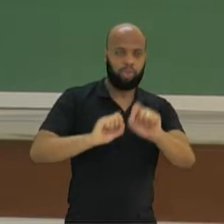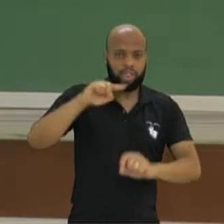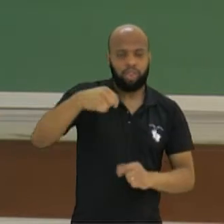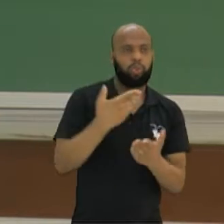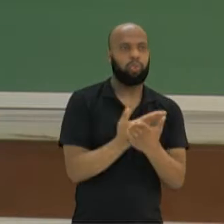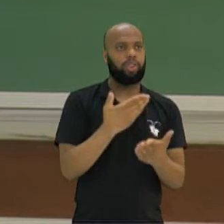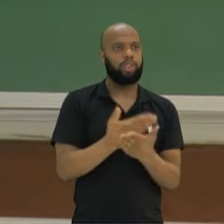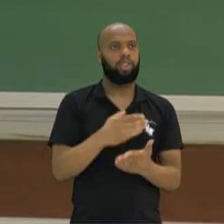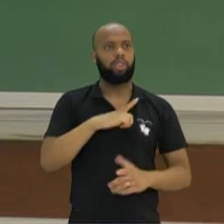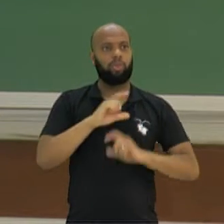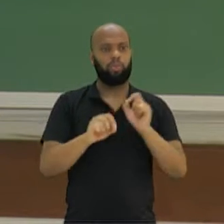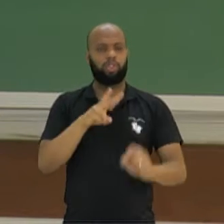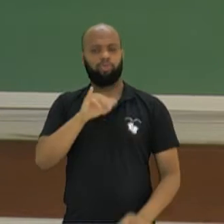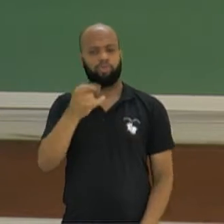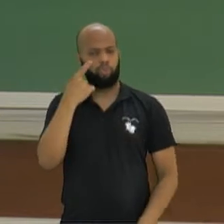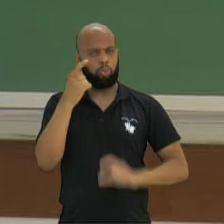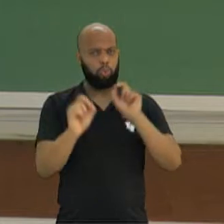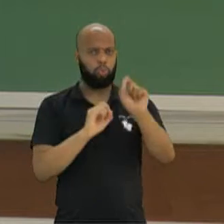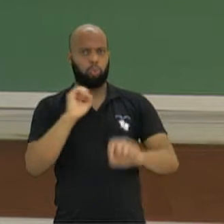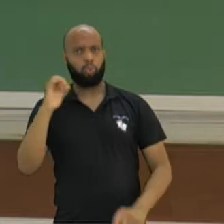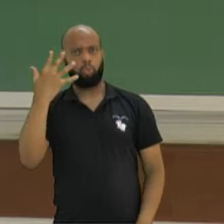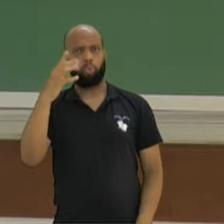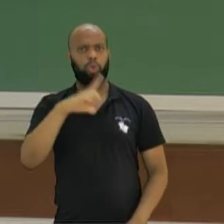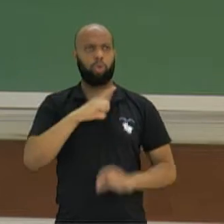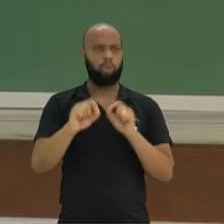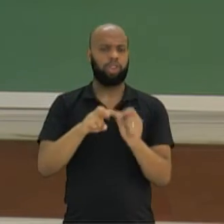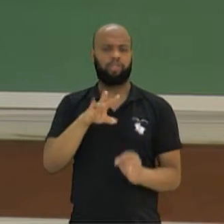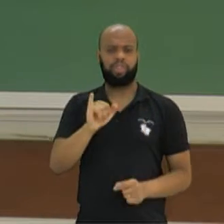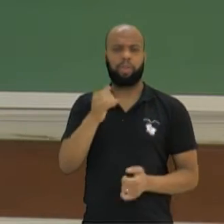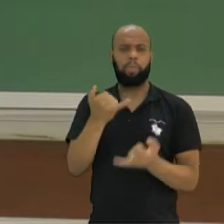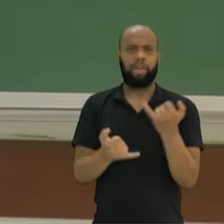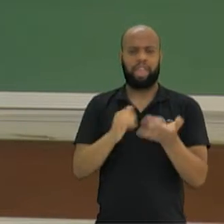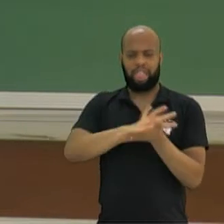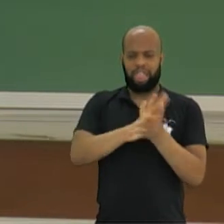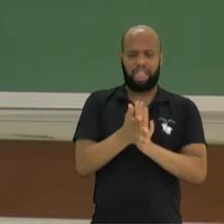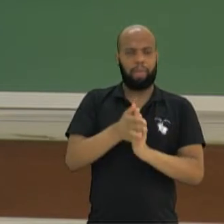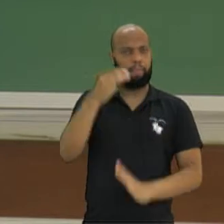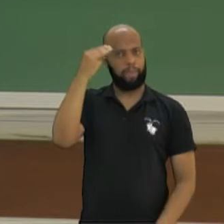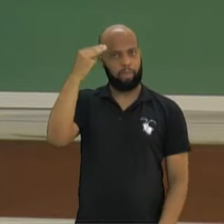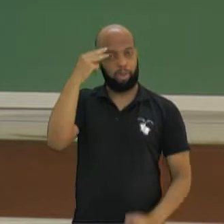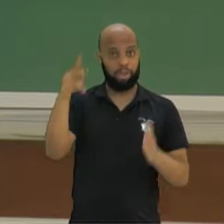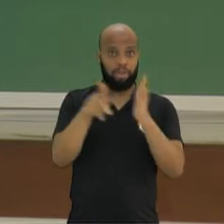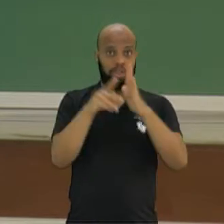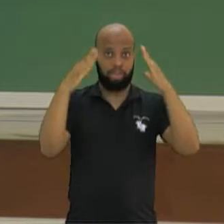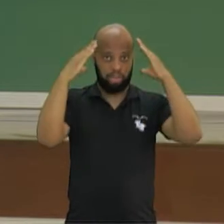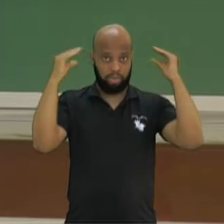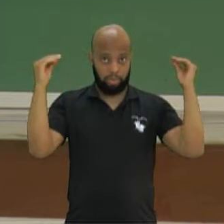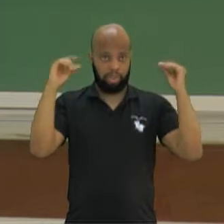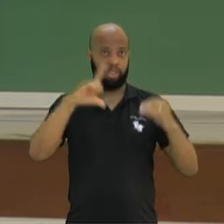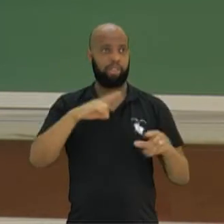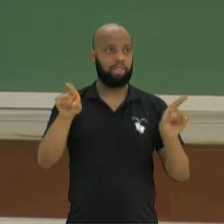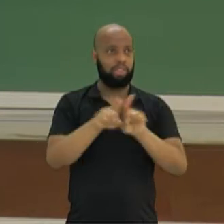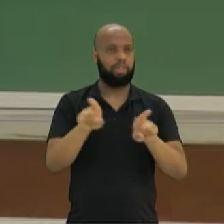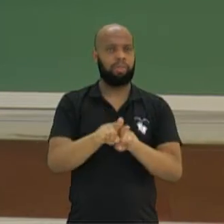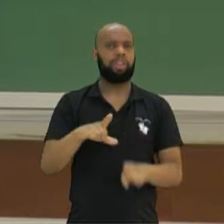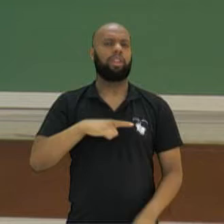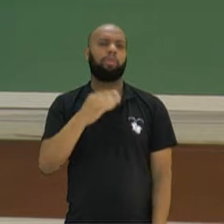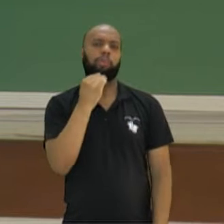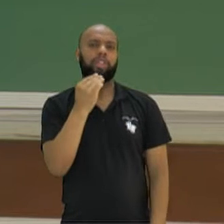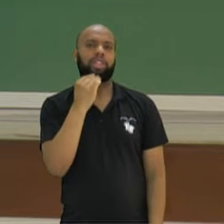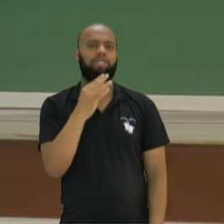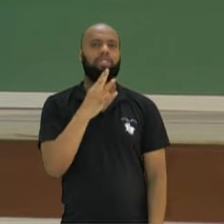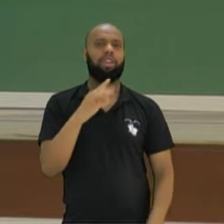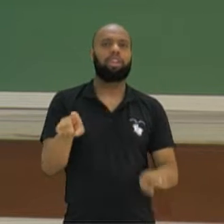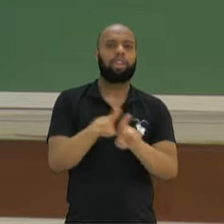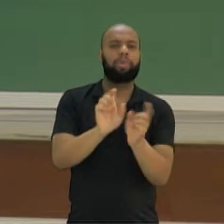próximas aulas, vocês vão ver uma espécie de uma queima de arquivo, né? Como destruir a memória holandesa na região, eu acho muito bacana. Tive a oportunidade de conhecer Recife,